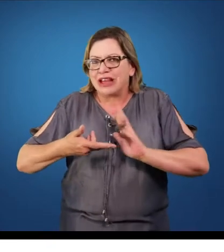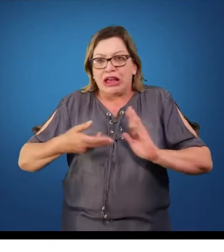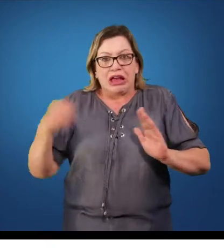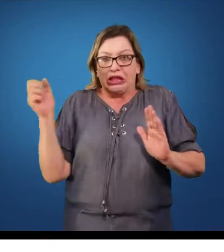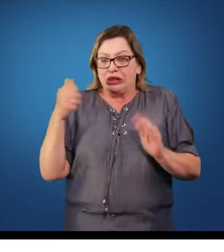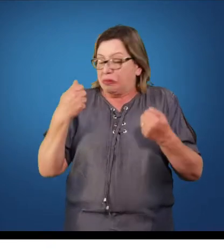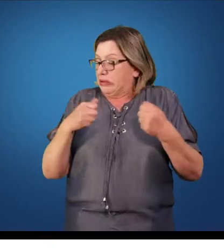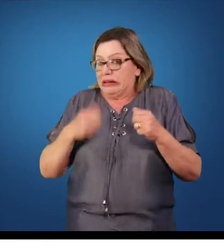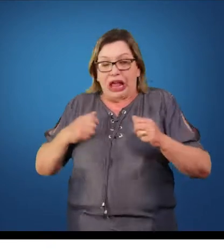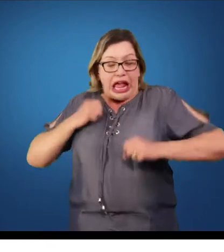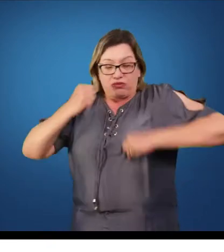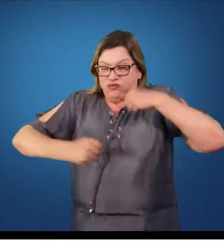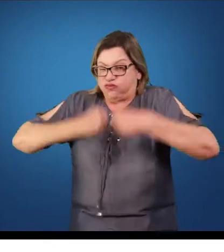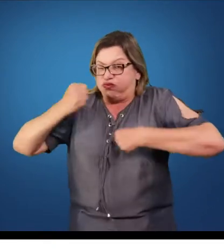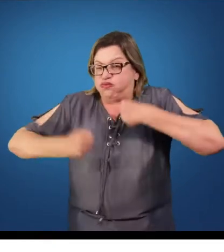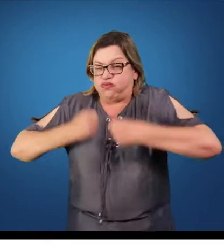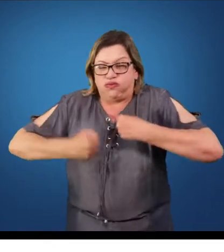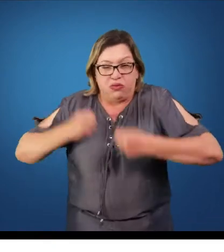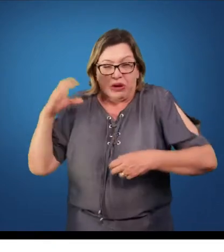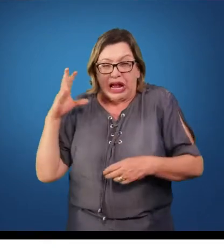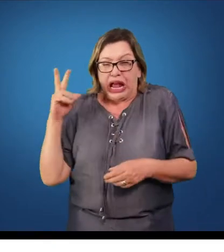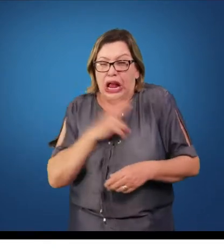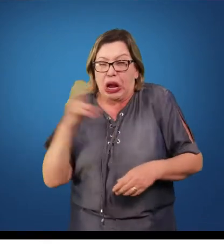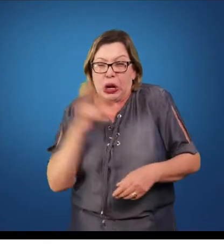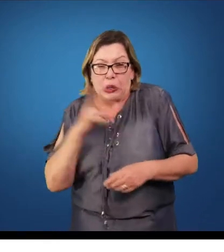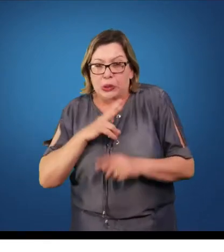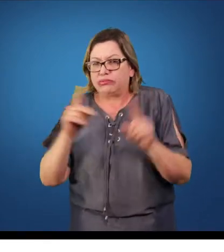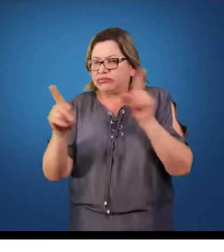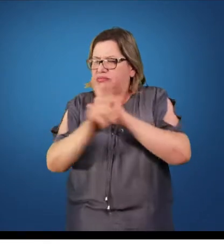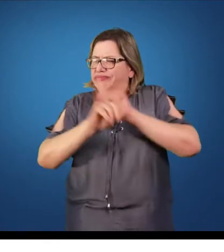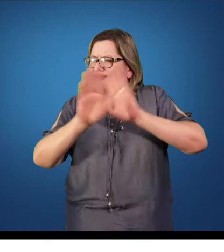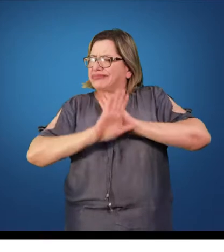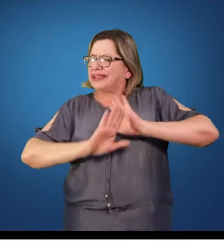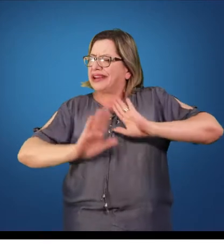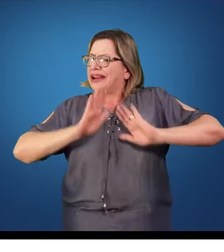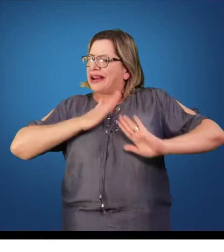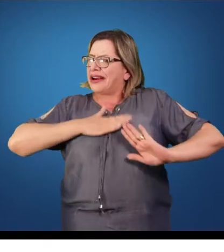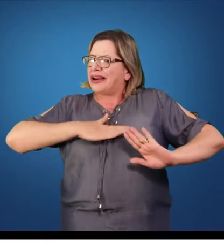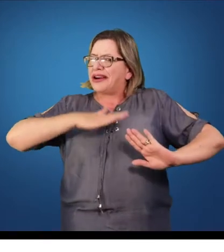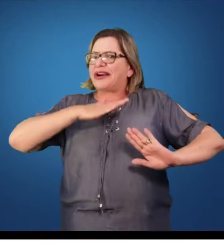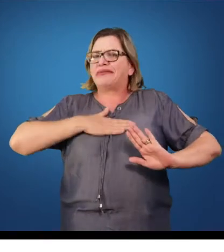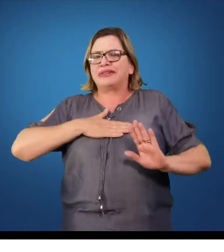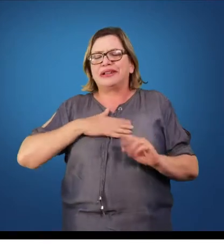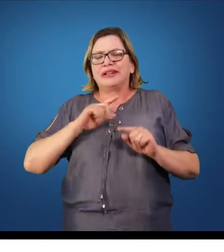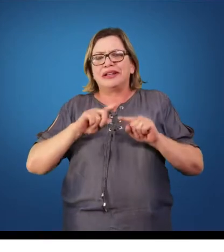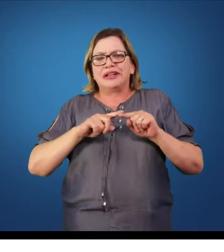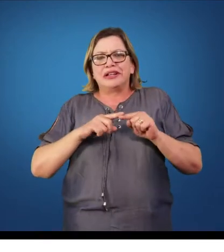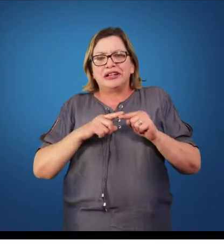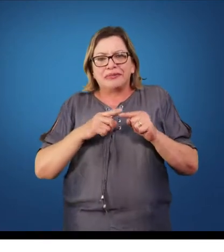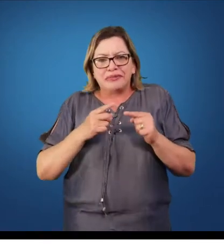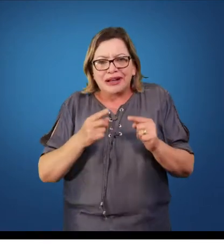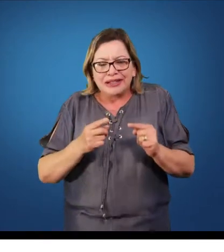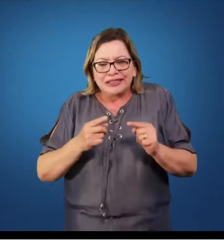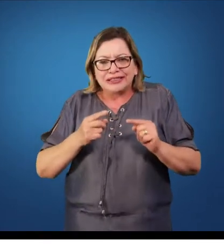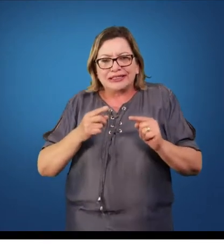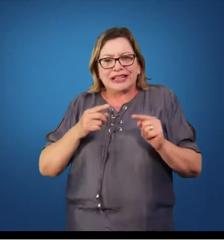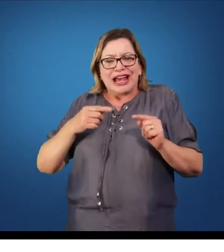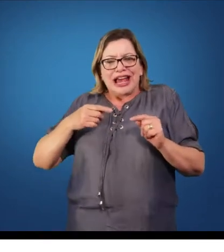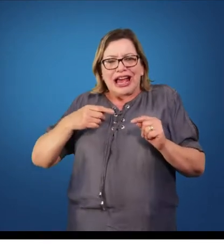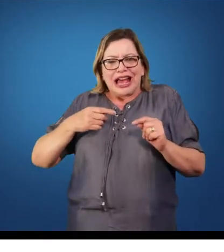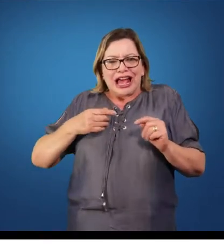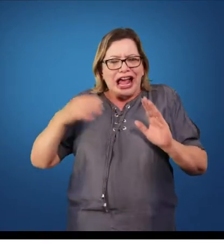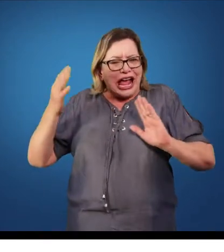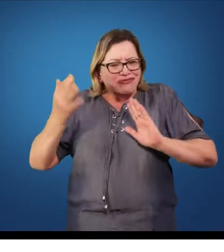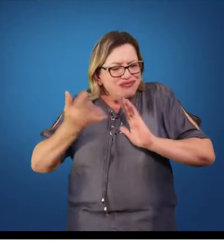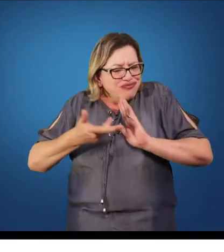ir correndo como se estivesse correndo um tiro de 100 metros, certo? Vocês já vão com um